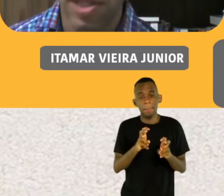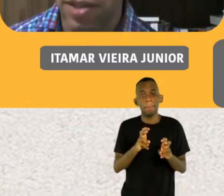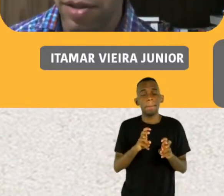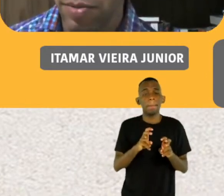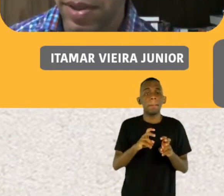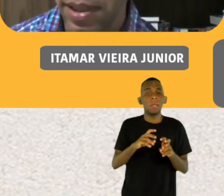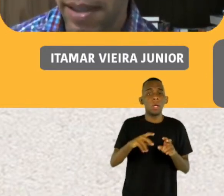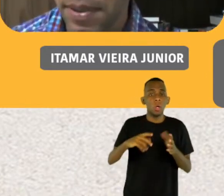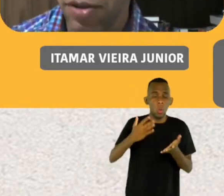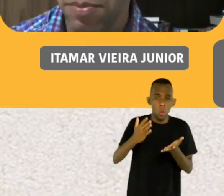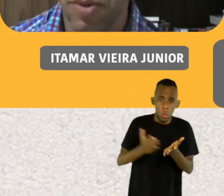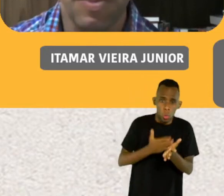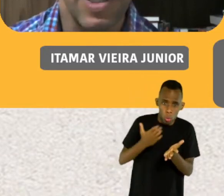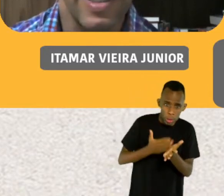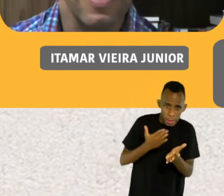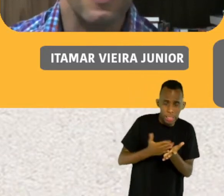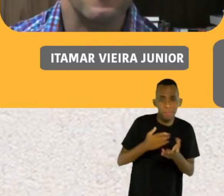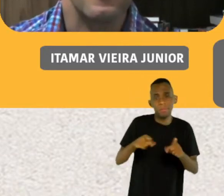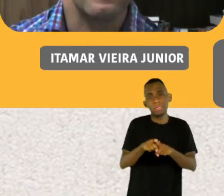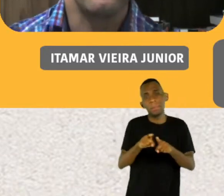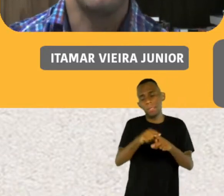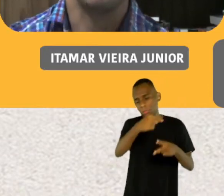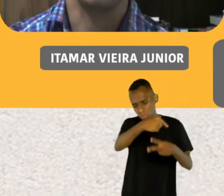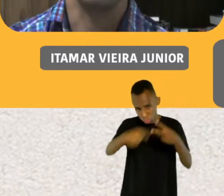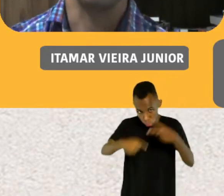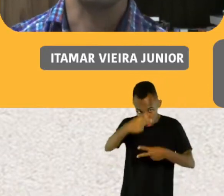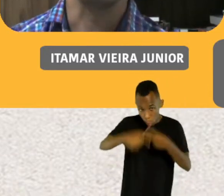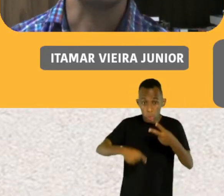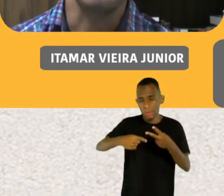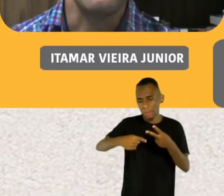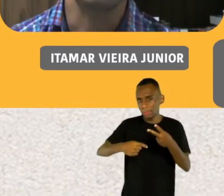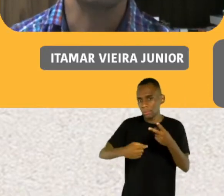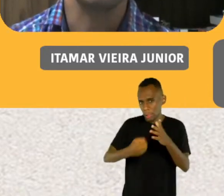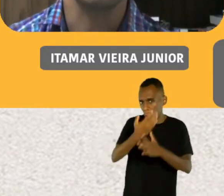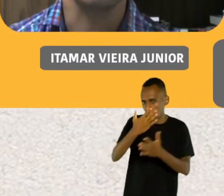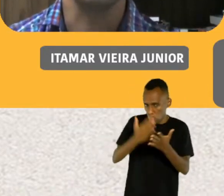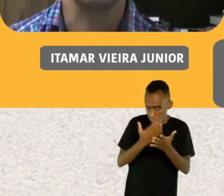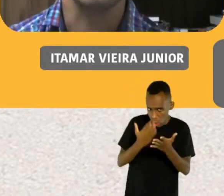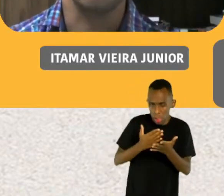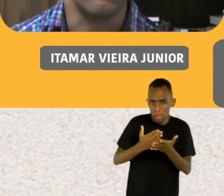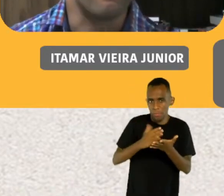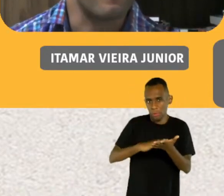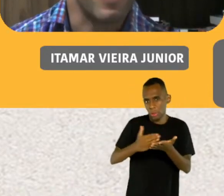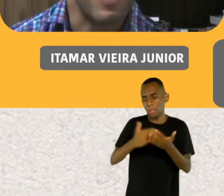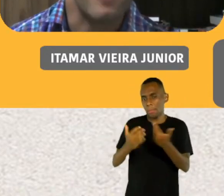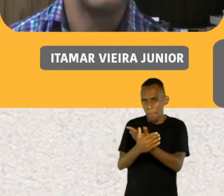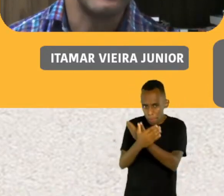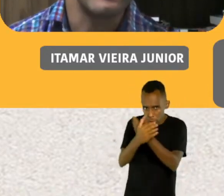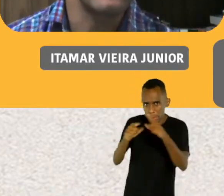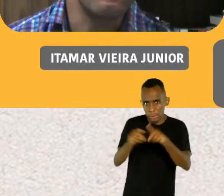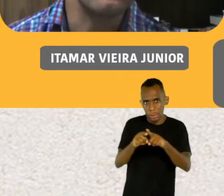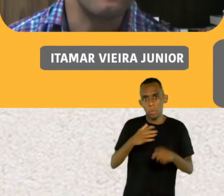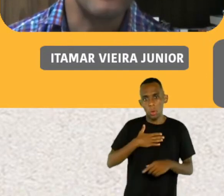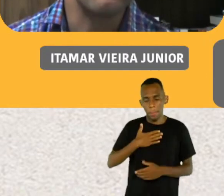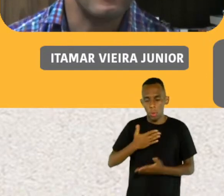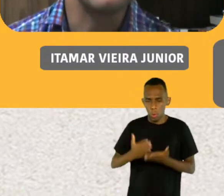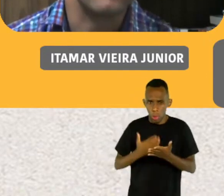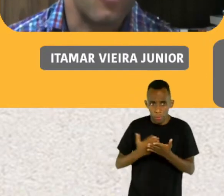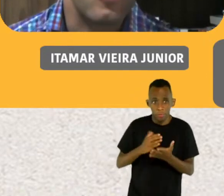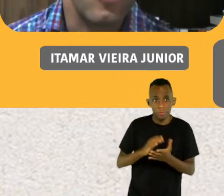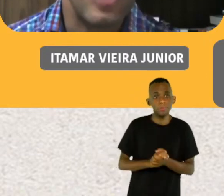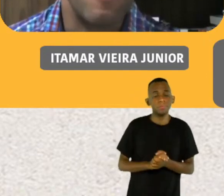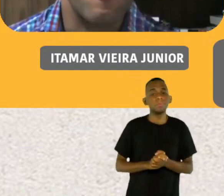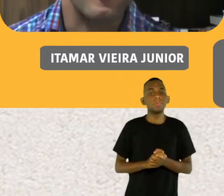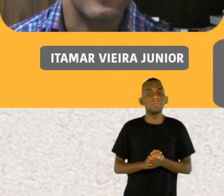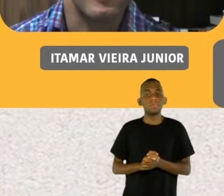a história de O Intérprete de Borboletas, e que Bom, ali estamos no mesmo país,